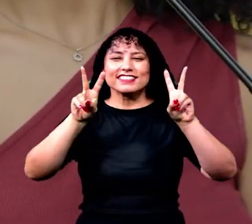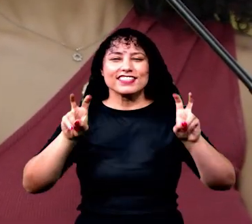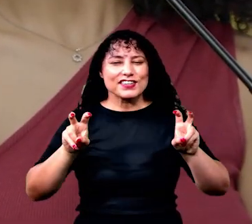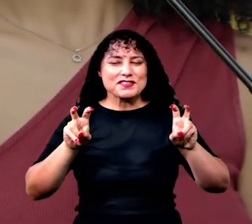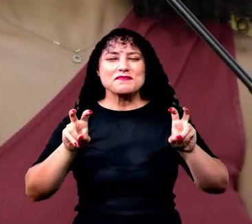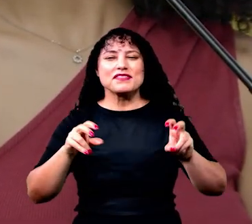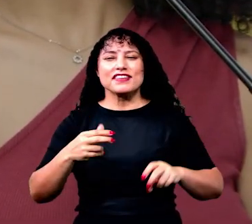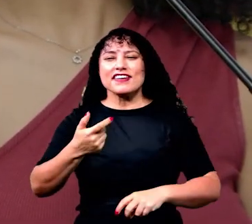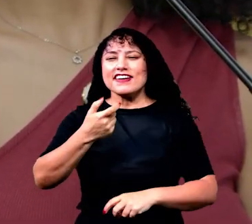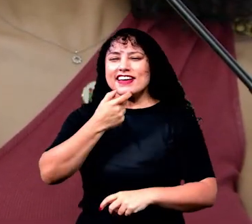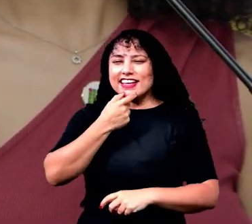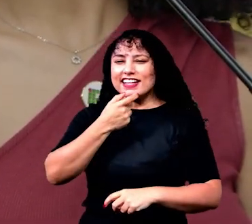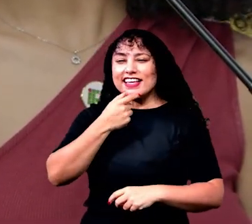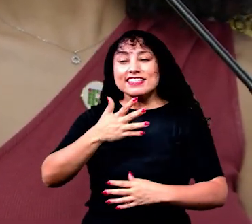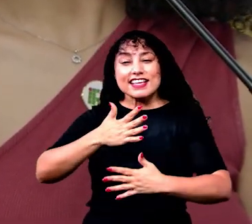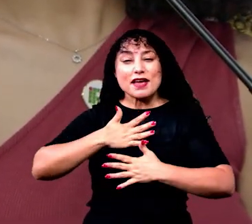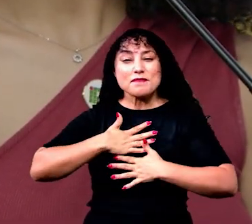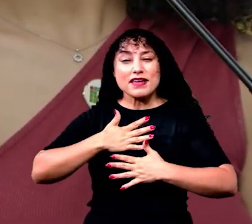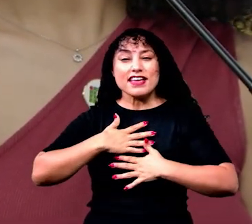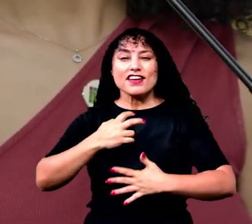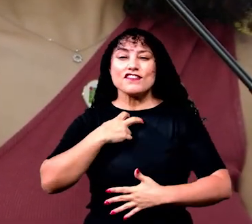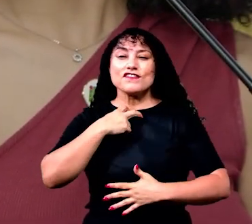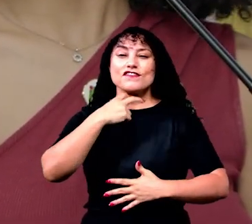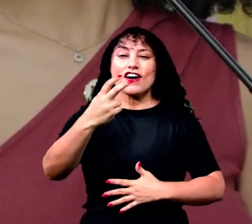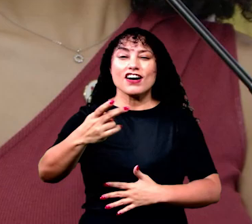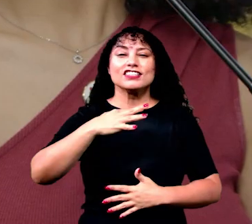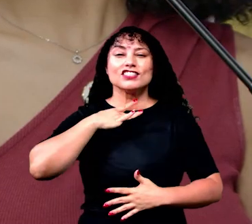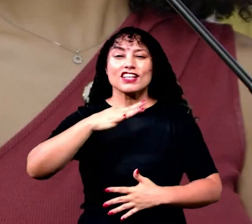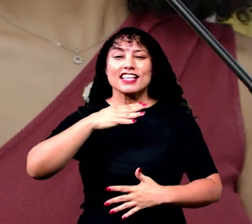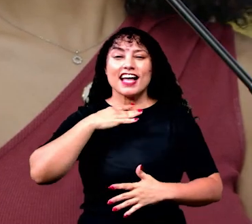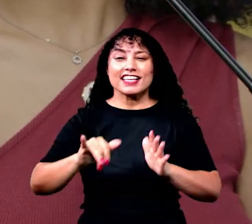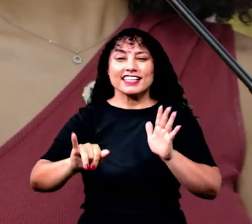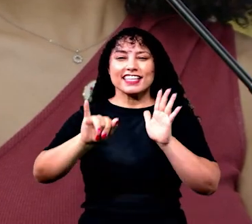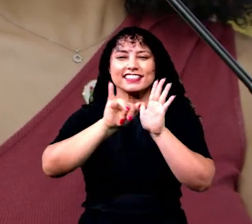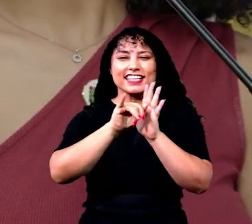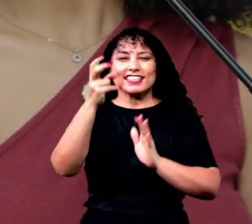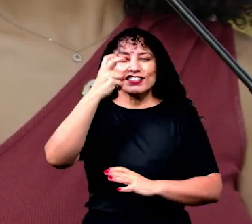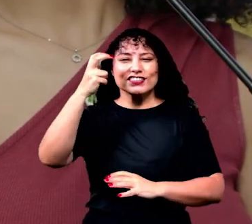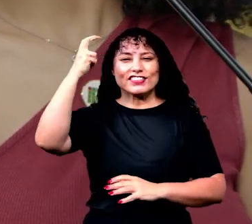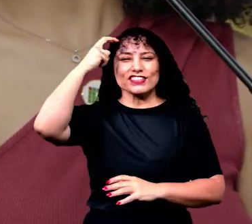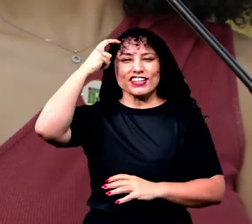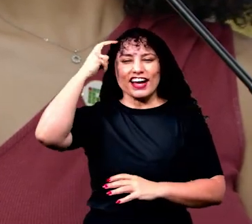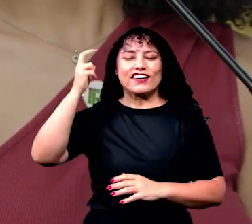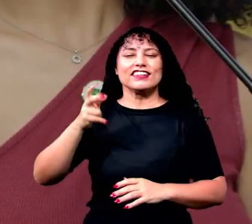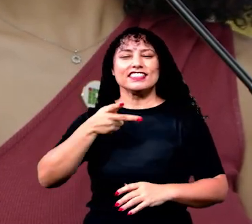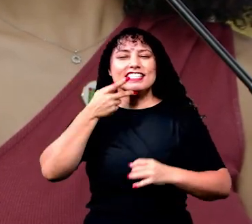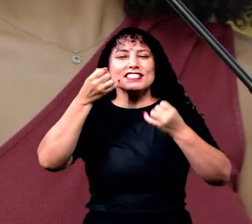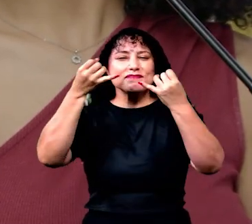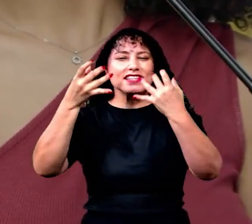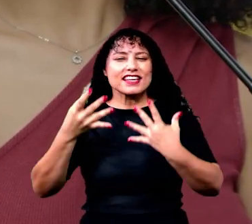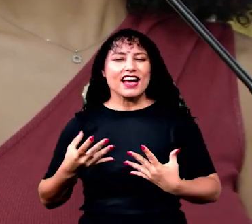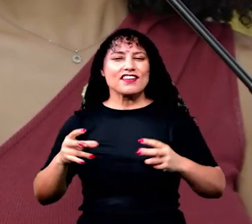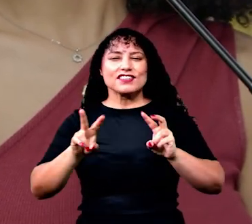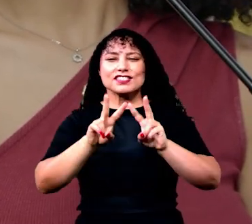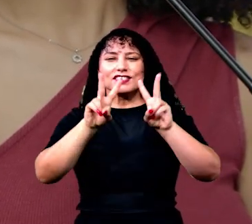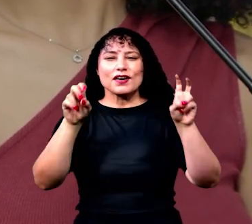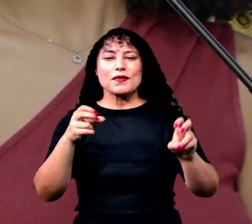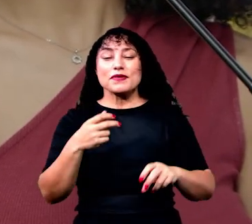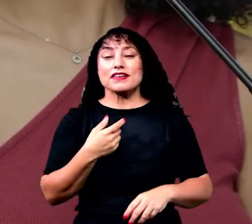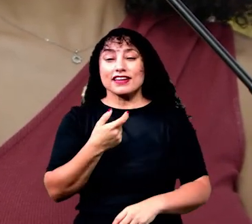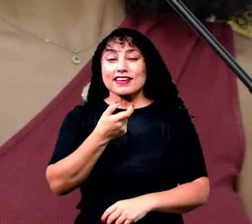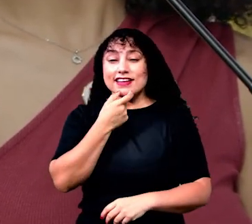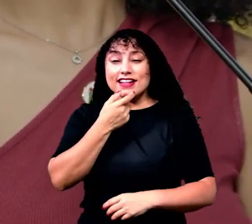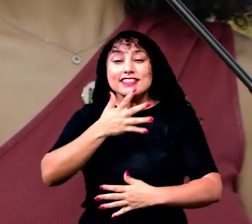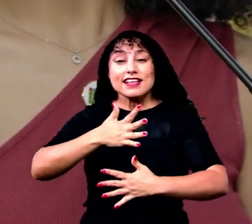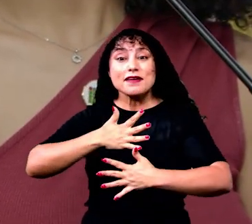sobre isso, né, o inglês que também é meu, vozes, sotaques e identidade cultural. A gente falava sobre isso,